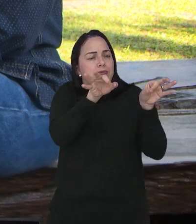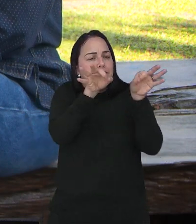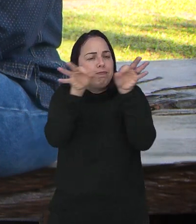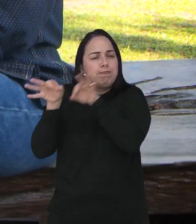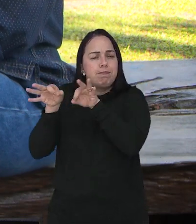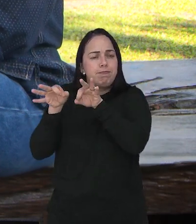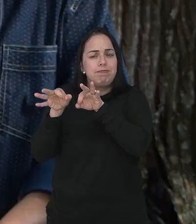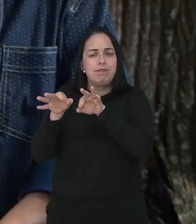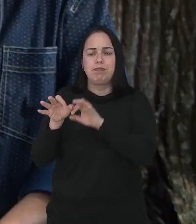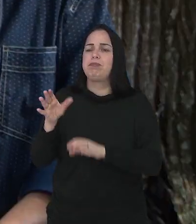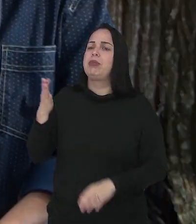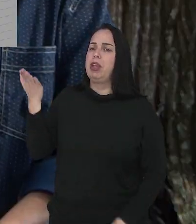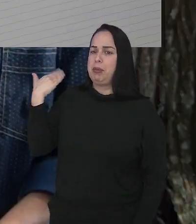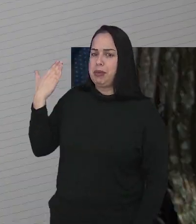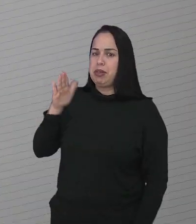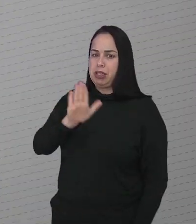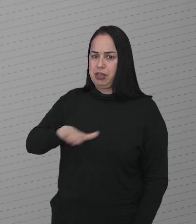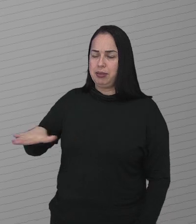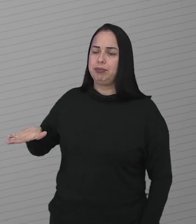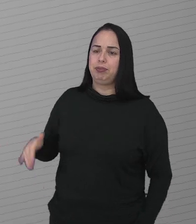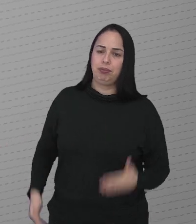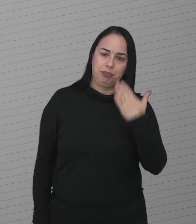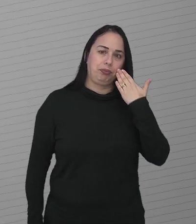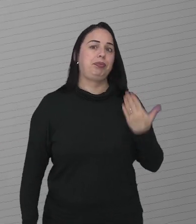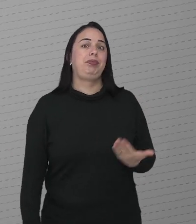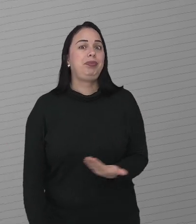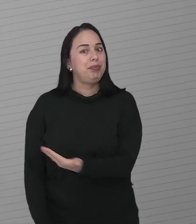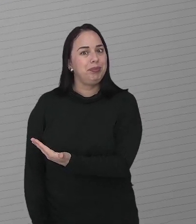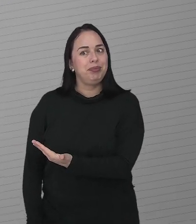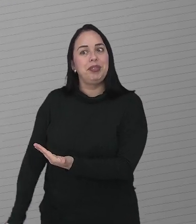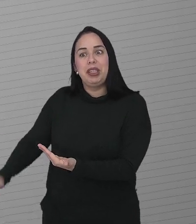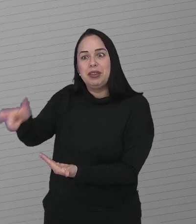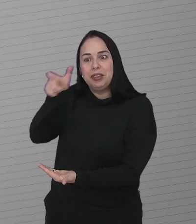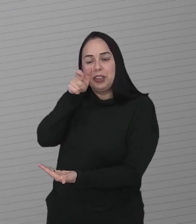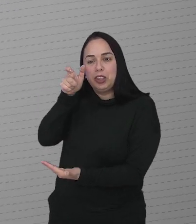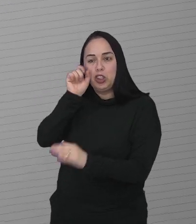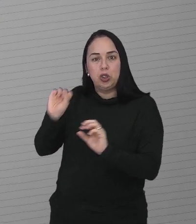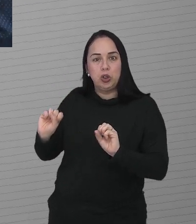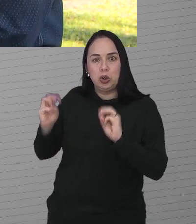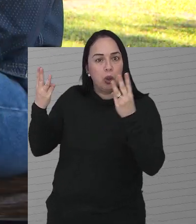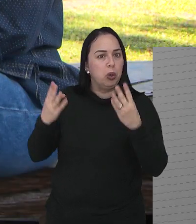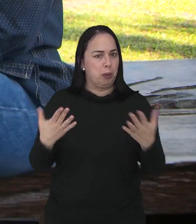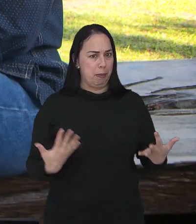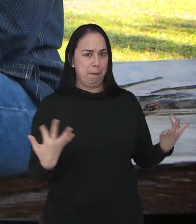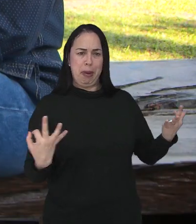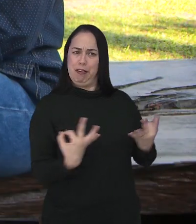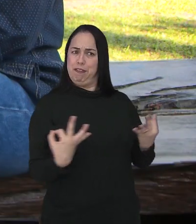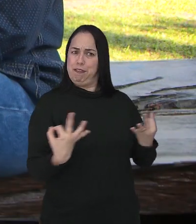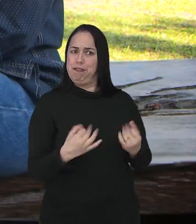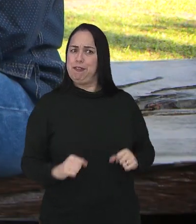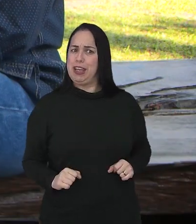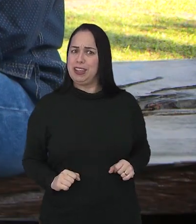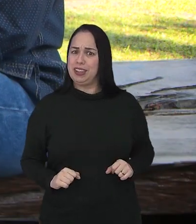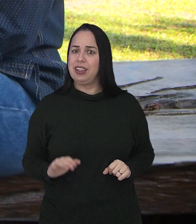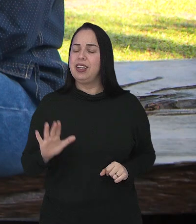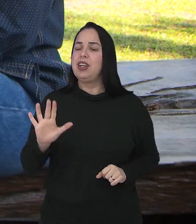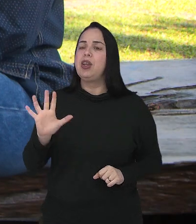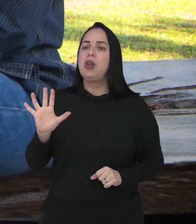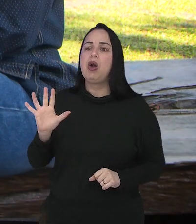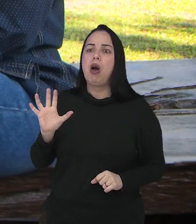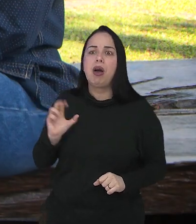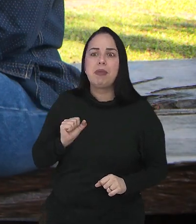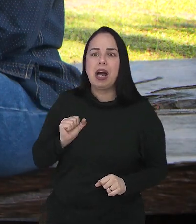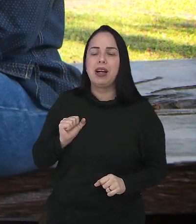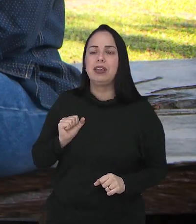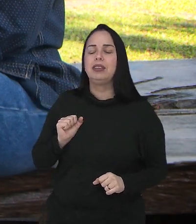acompanhei. Eu era criança, eu assisti Milton Nascimento. Começou nada mal, né? Eu já amava, né? E